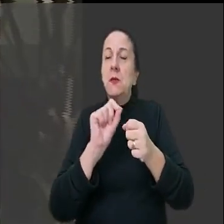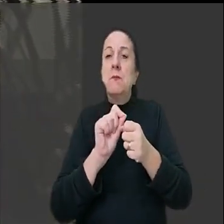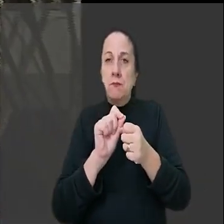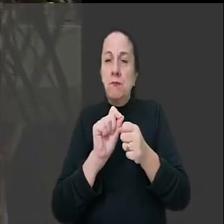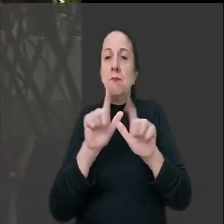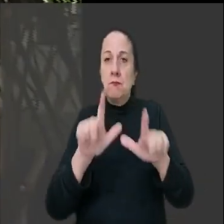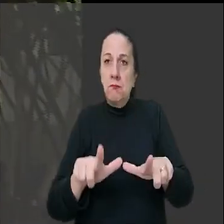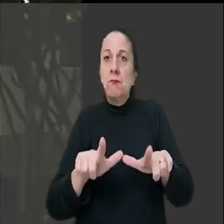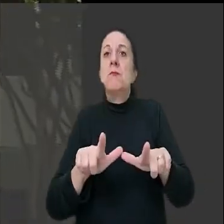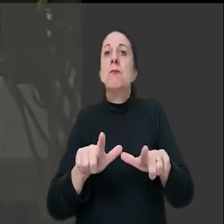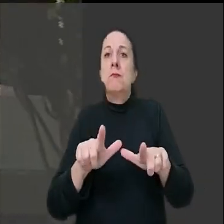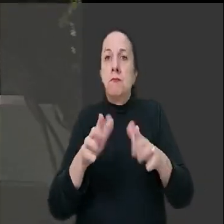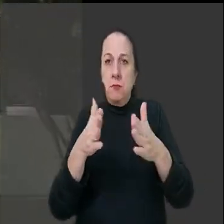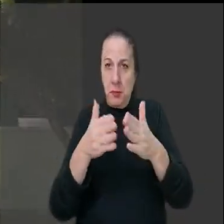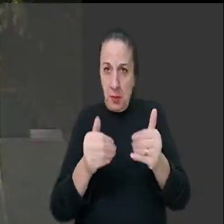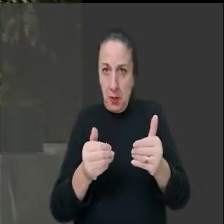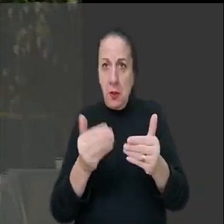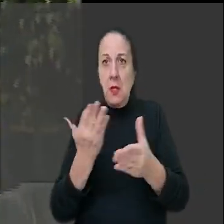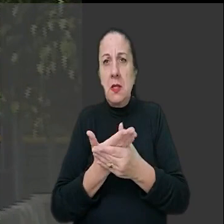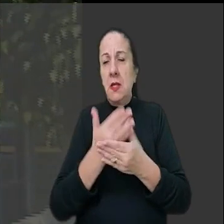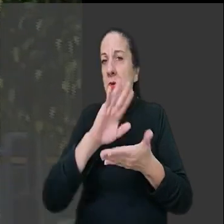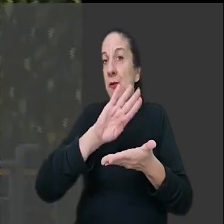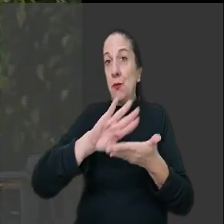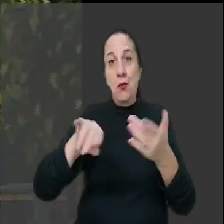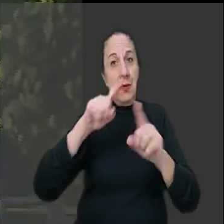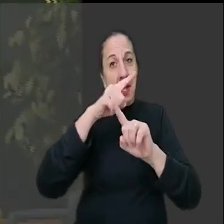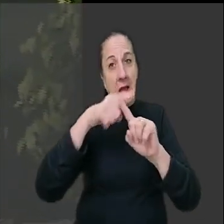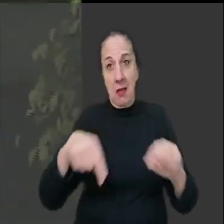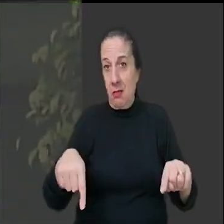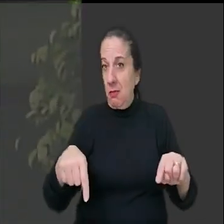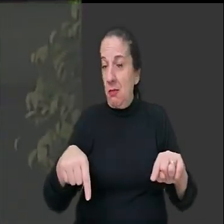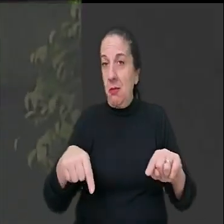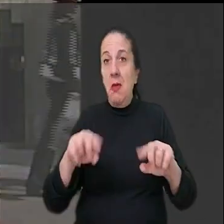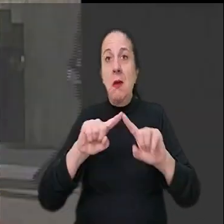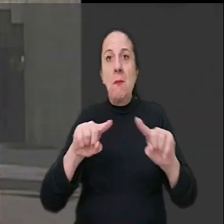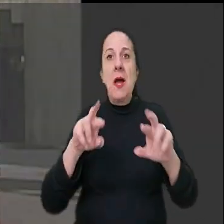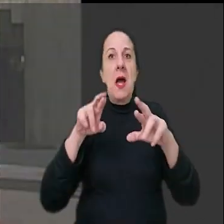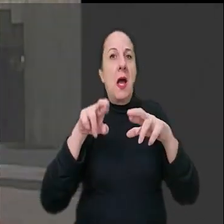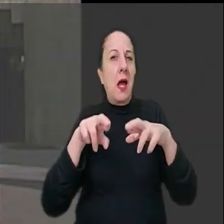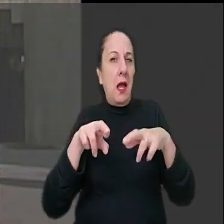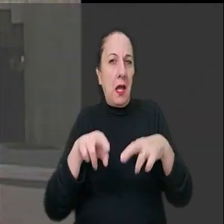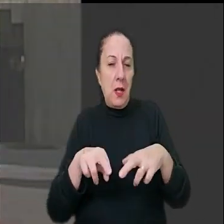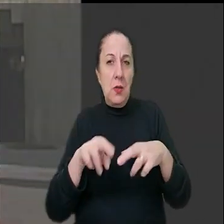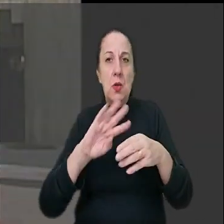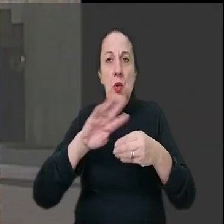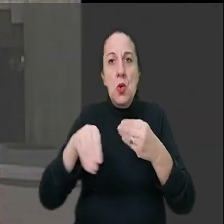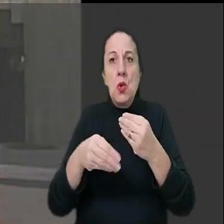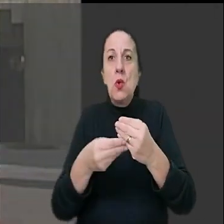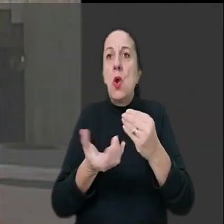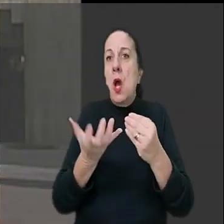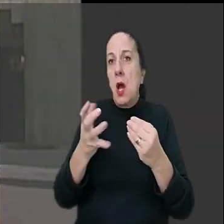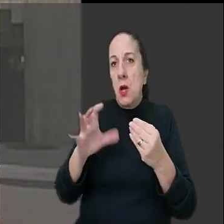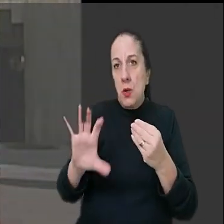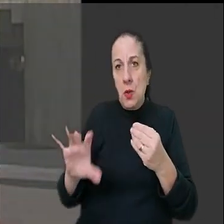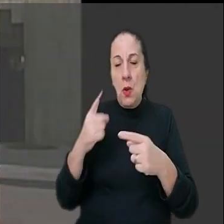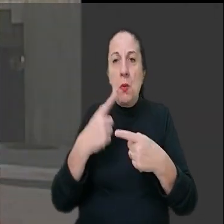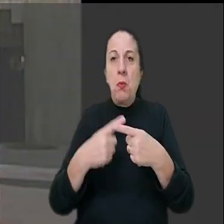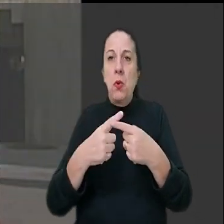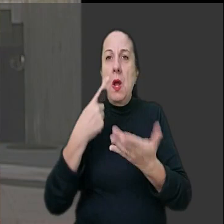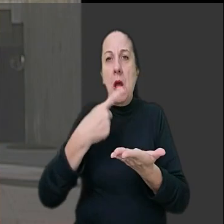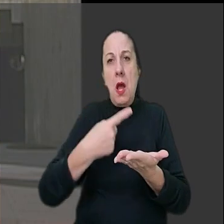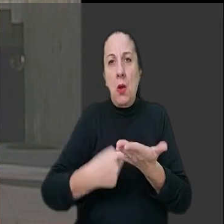empresa ajuizou a ação rescisória, pedindo que a sentença fosse anulada. Mas o regional destacou que a homologação